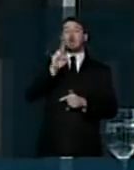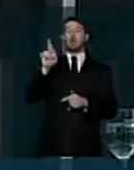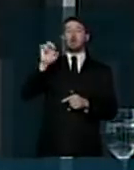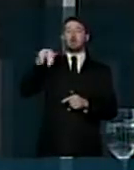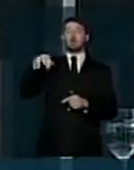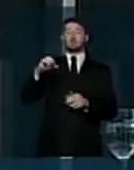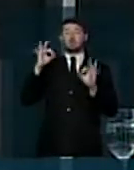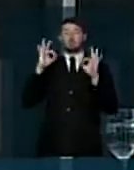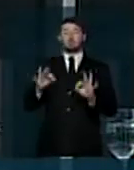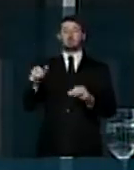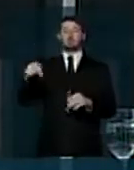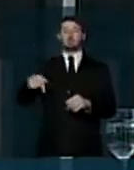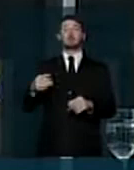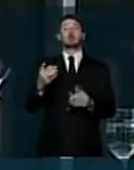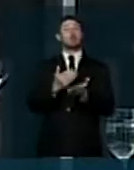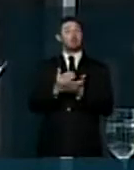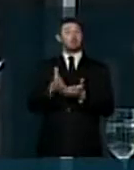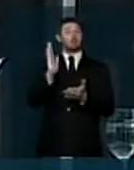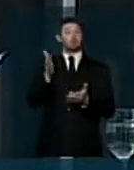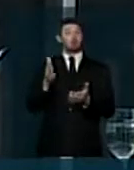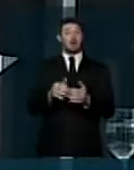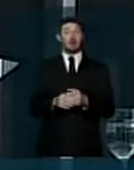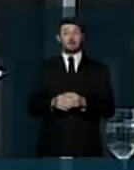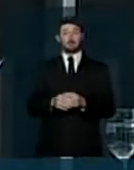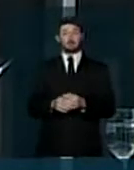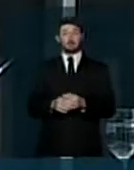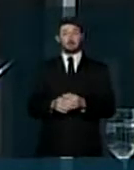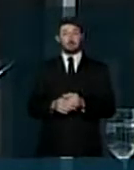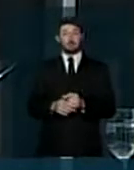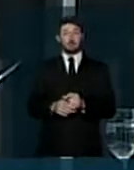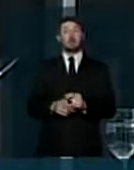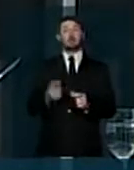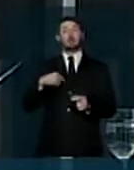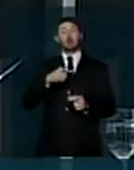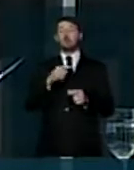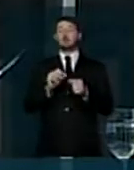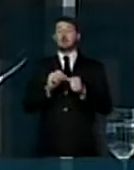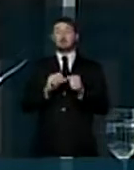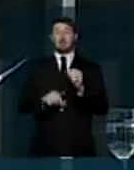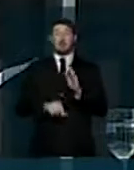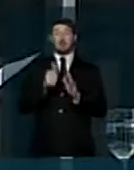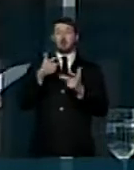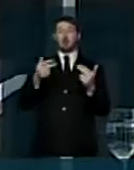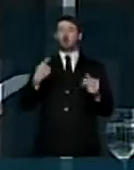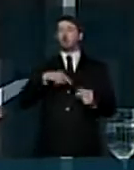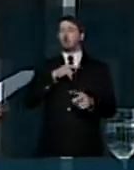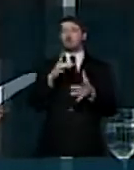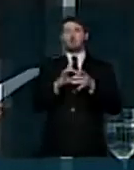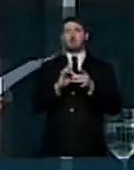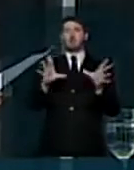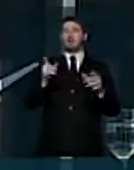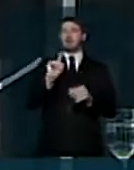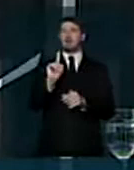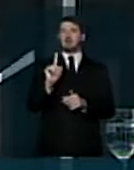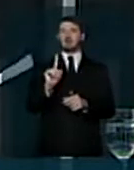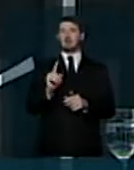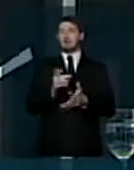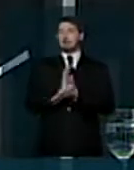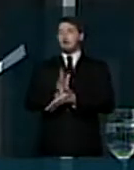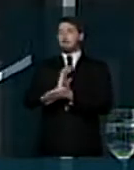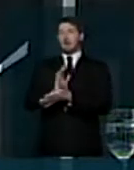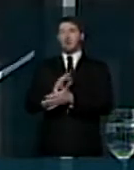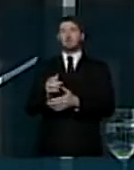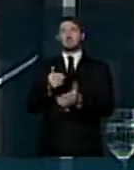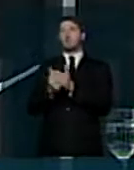Nacional e já iniciamos as investigações e os primeiros passos nós já fomos dados, que nós não vamos permitir a perseguição contra